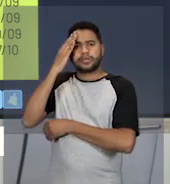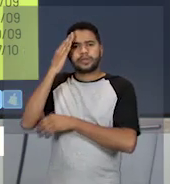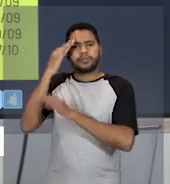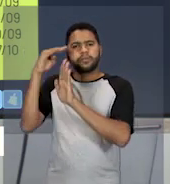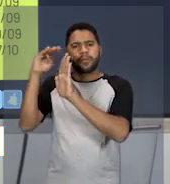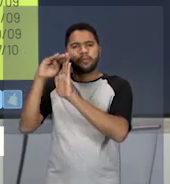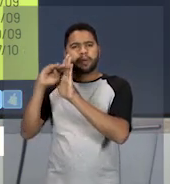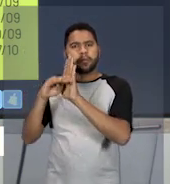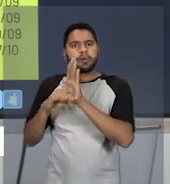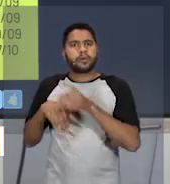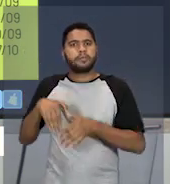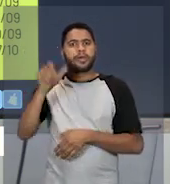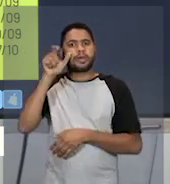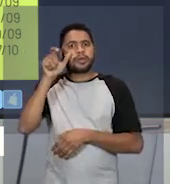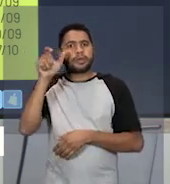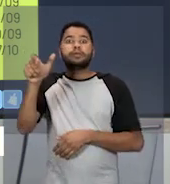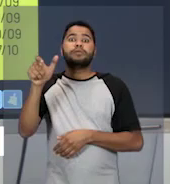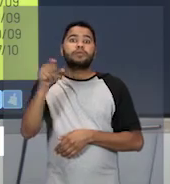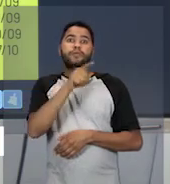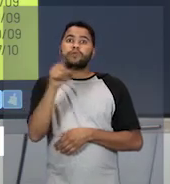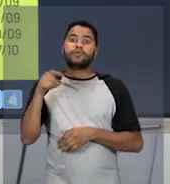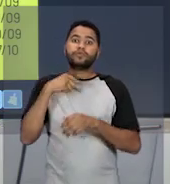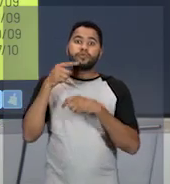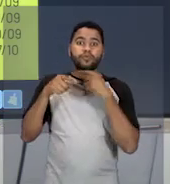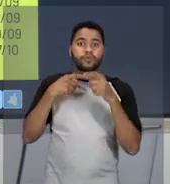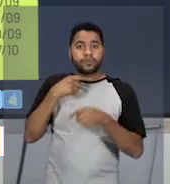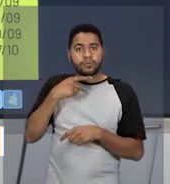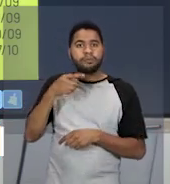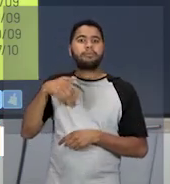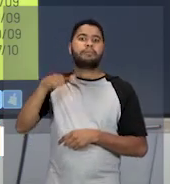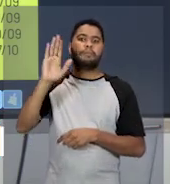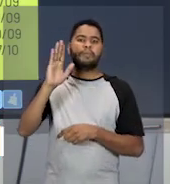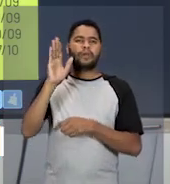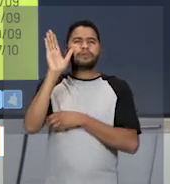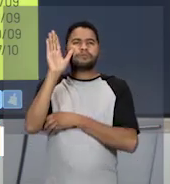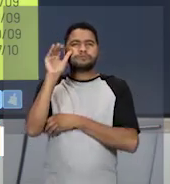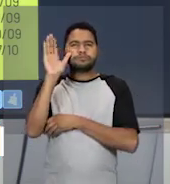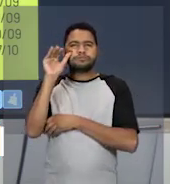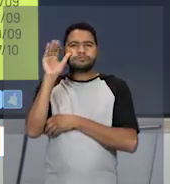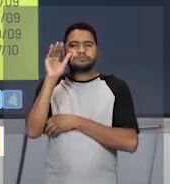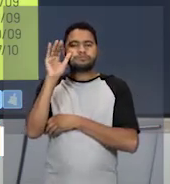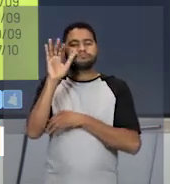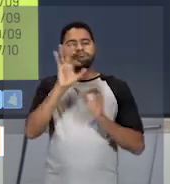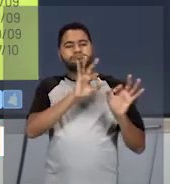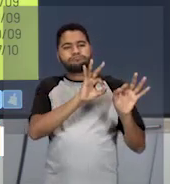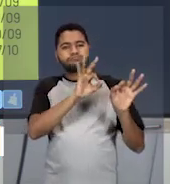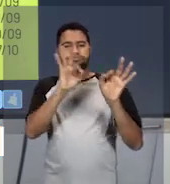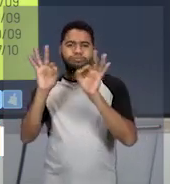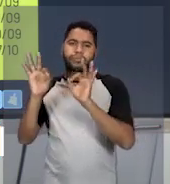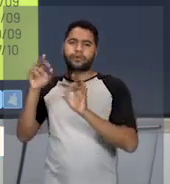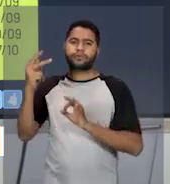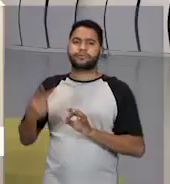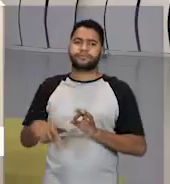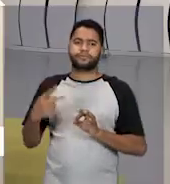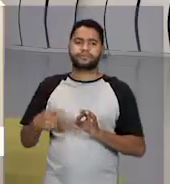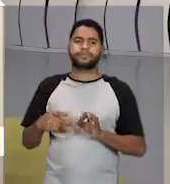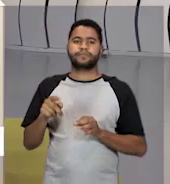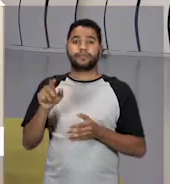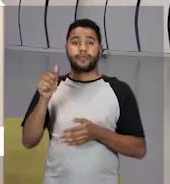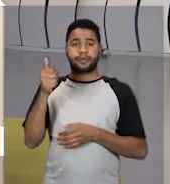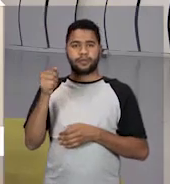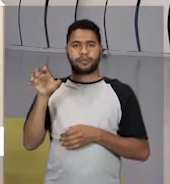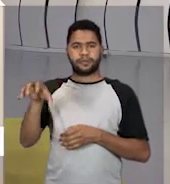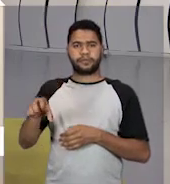o assunto que mais interessa para vocês, que têm mais dúvida, e não percam a aula, tá? Aqui no Se Liga na Educação. Deixa eu pegar aqui minha caneta.